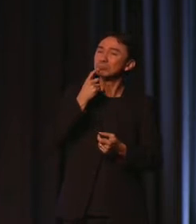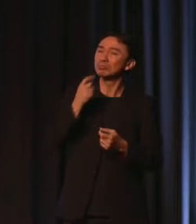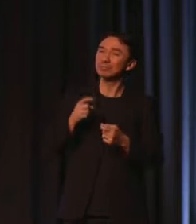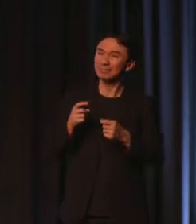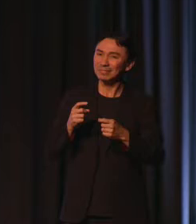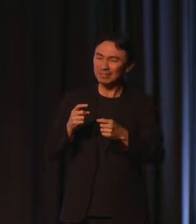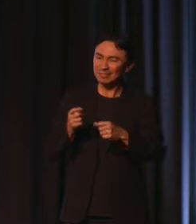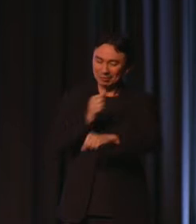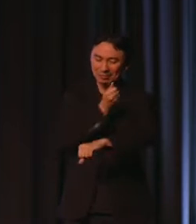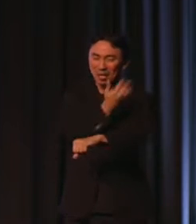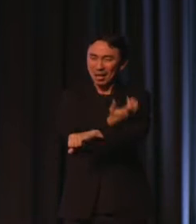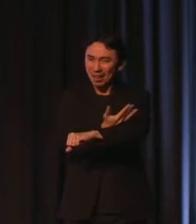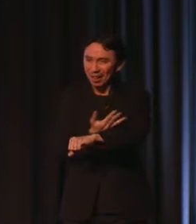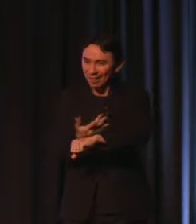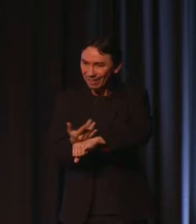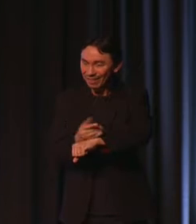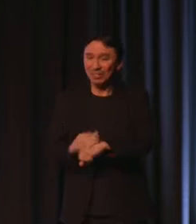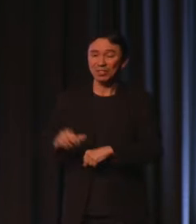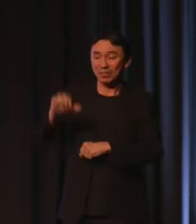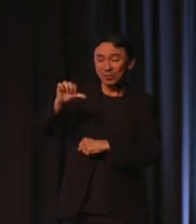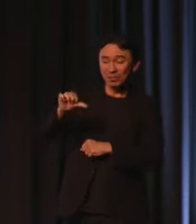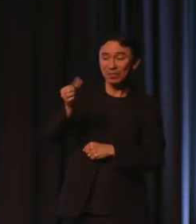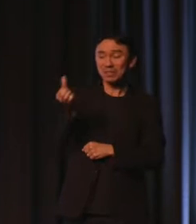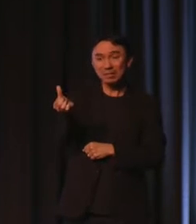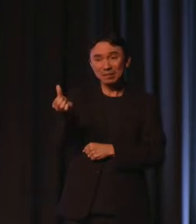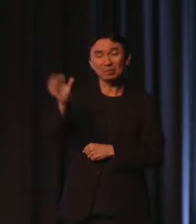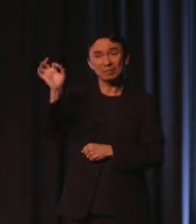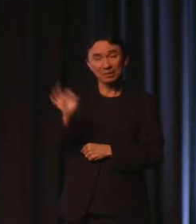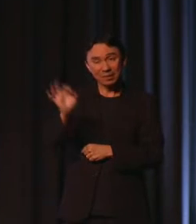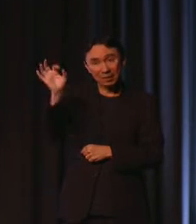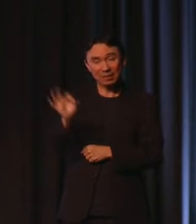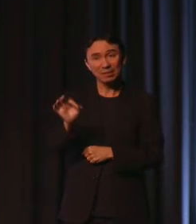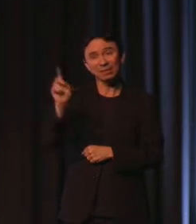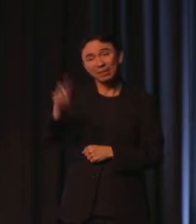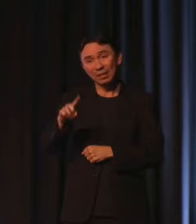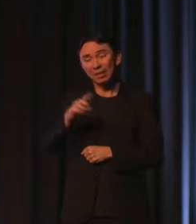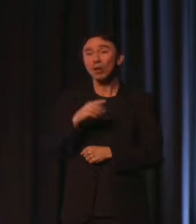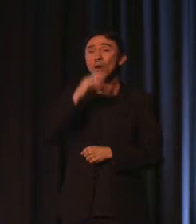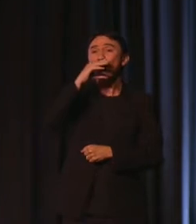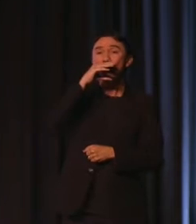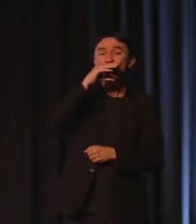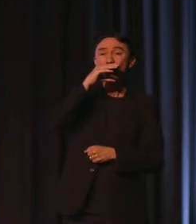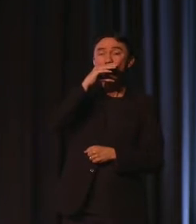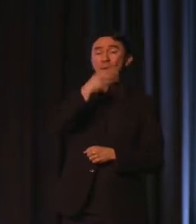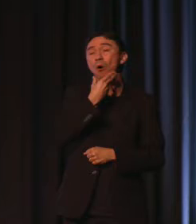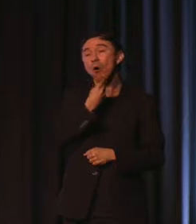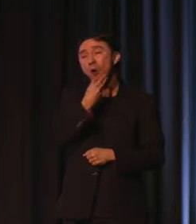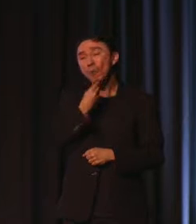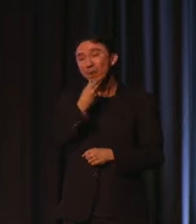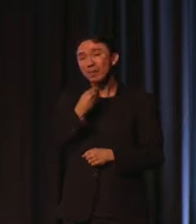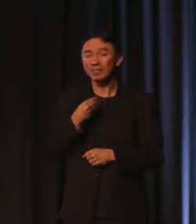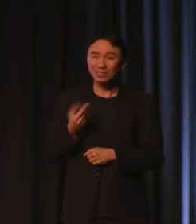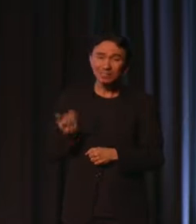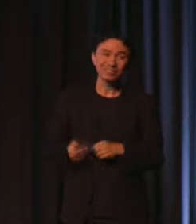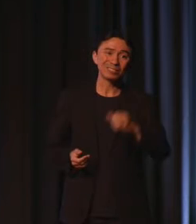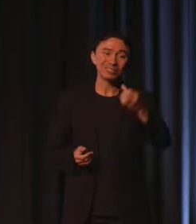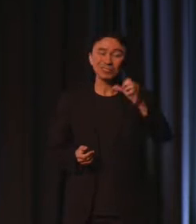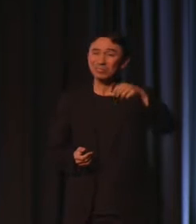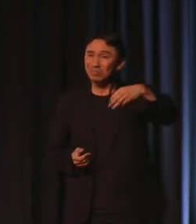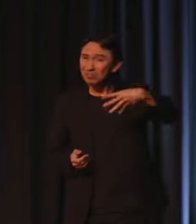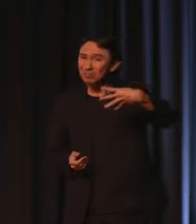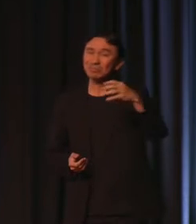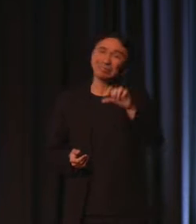96% masculino versus 98% ali do infantil. Quando a gente olha no feminino, esse número fica entre 4%